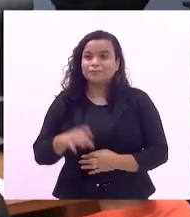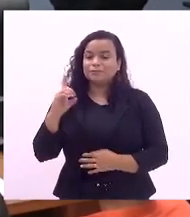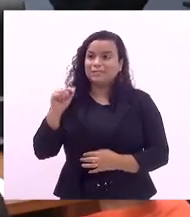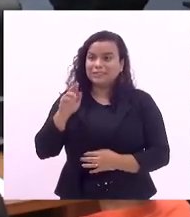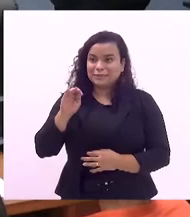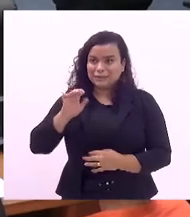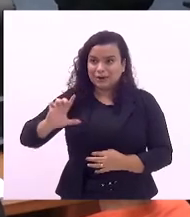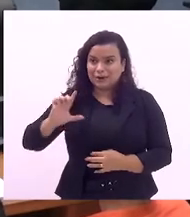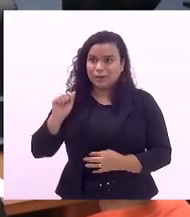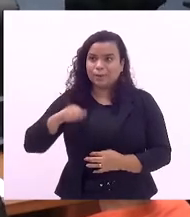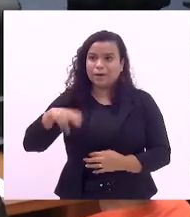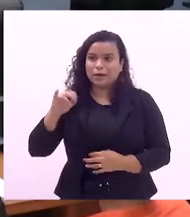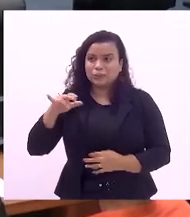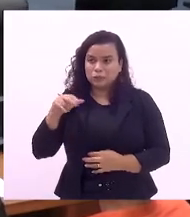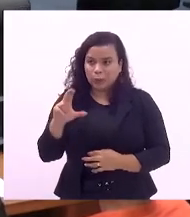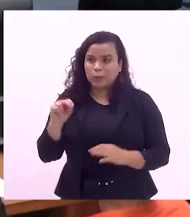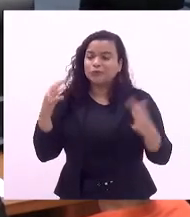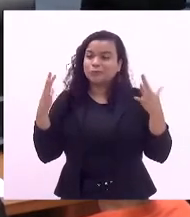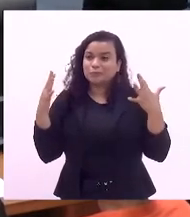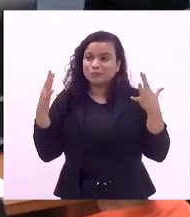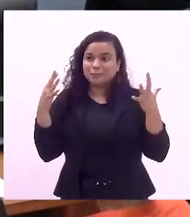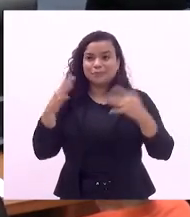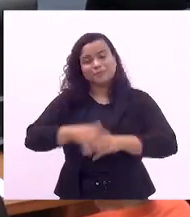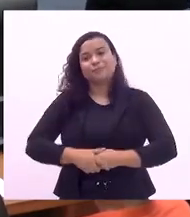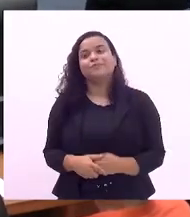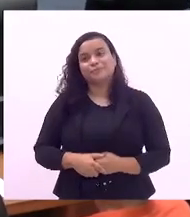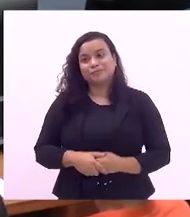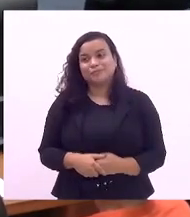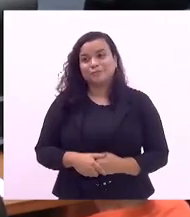Daniel Antônio da Silva